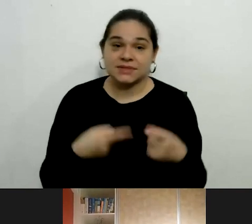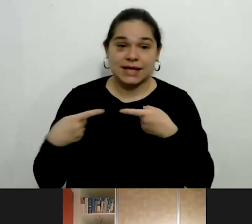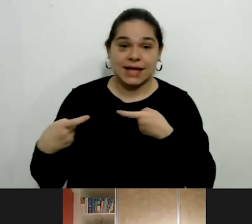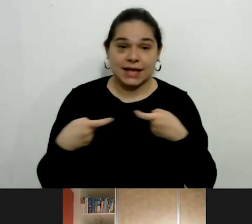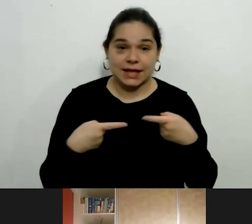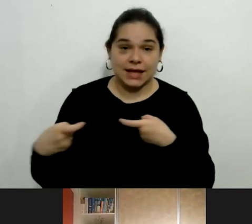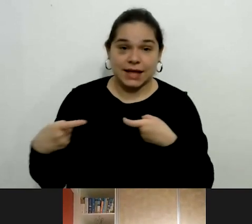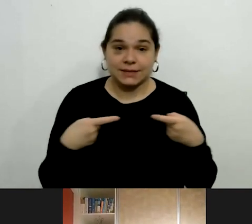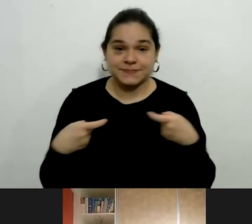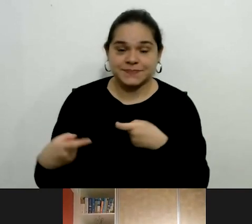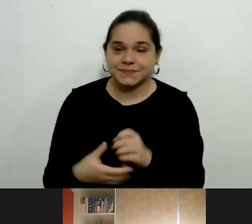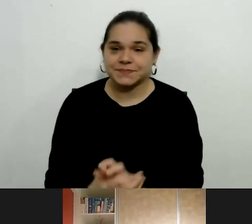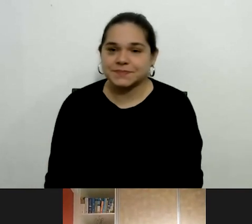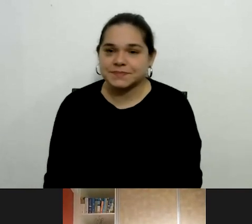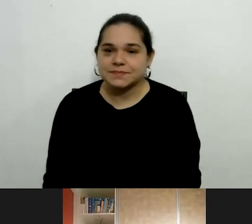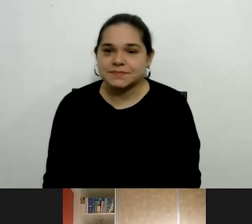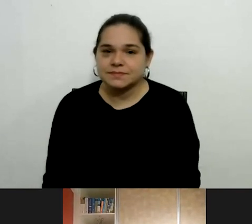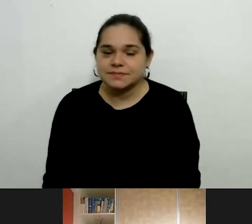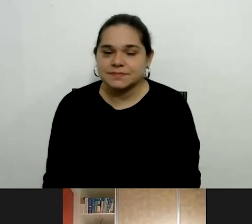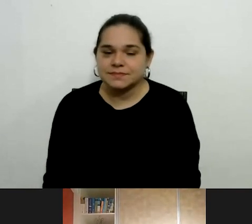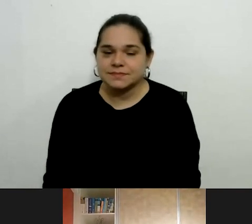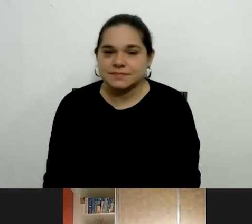Fala, Guerra, Gilson, está com o microfone desligado.